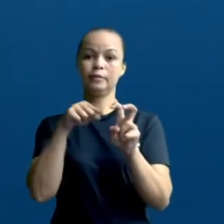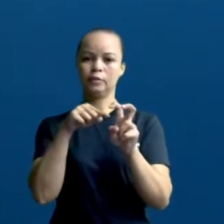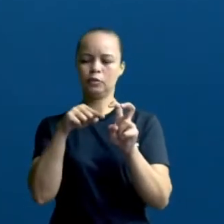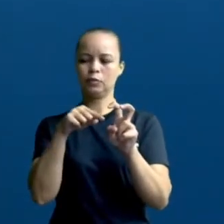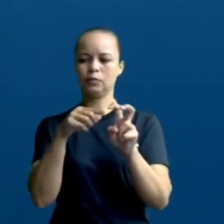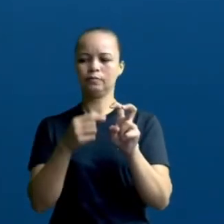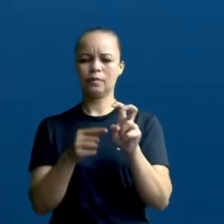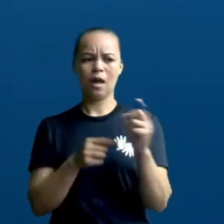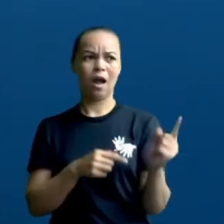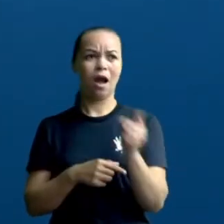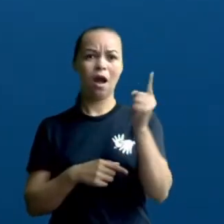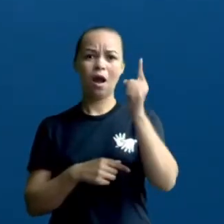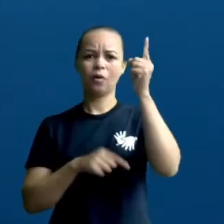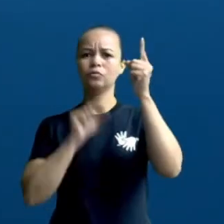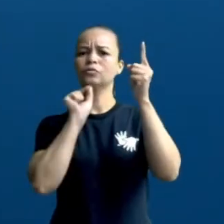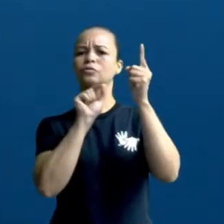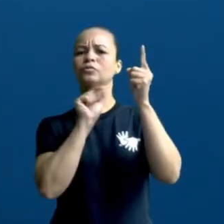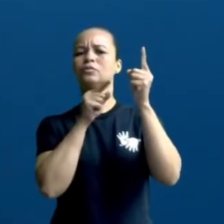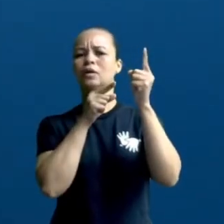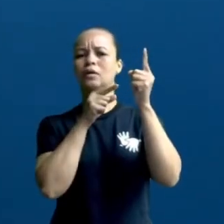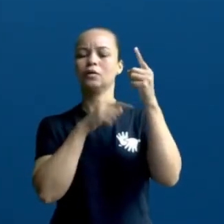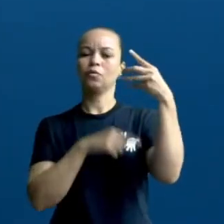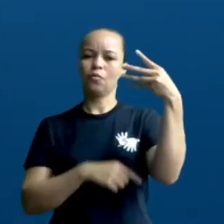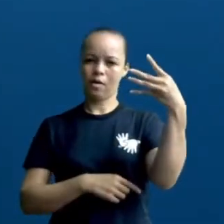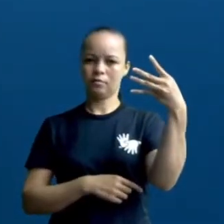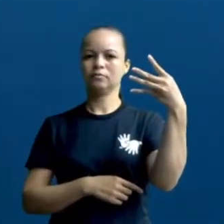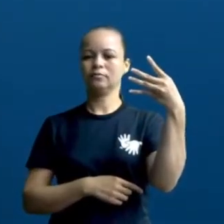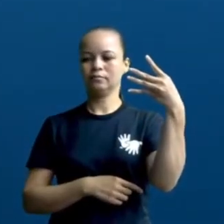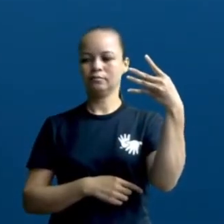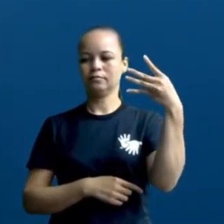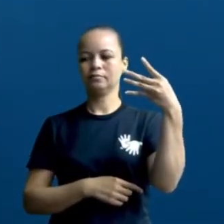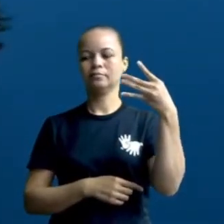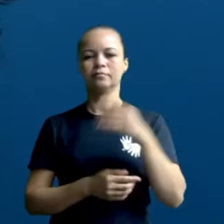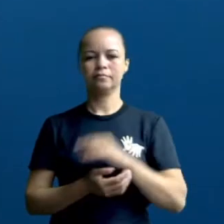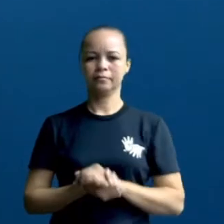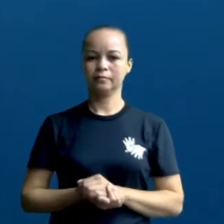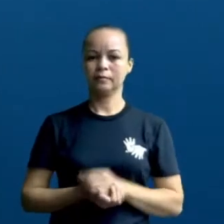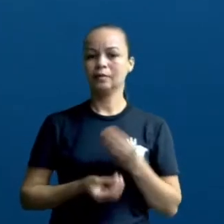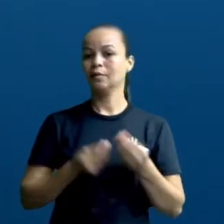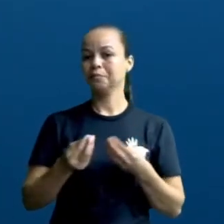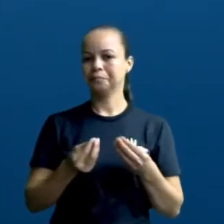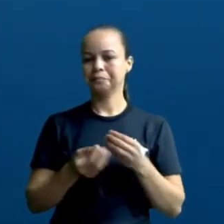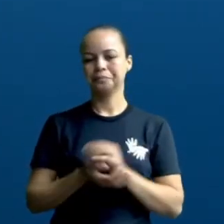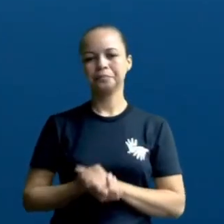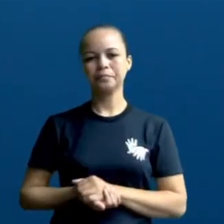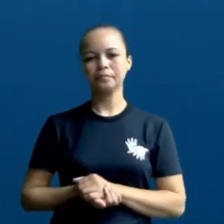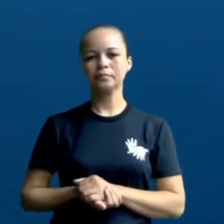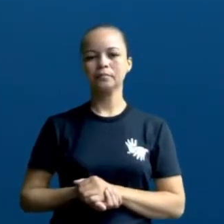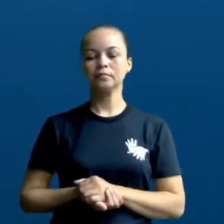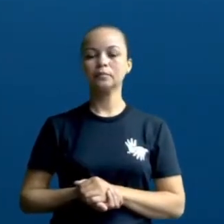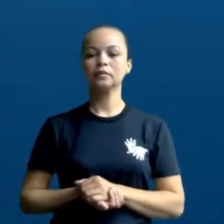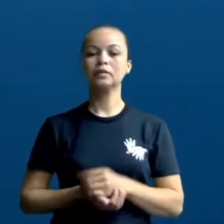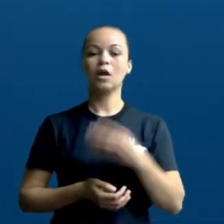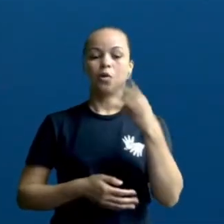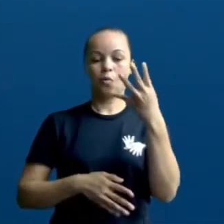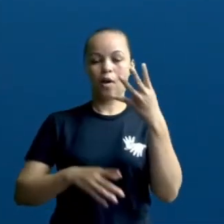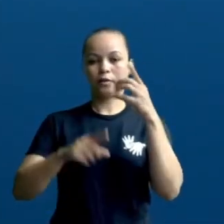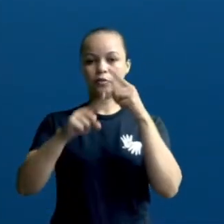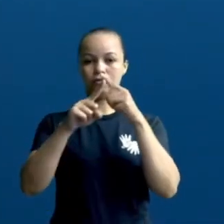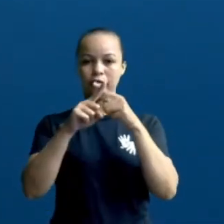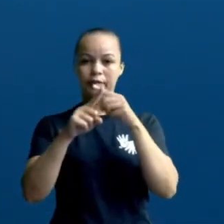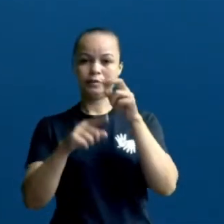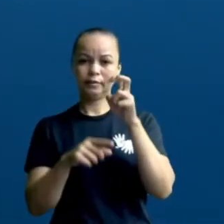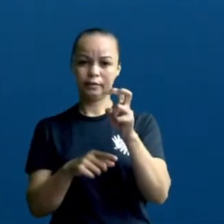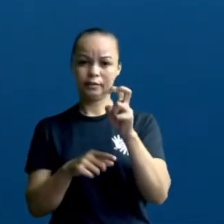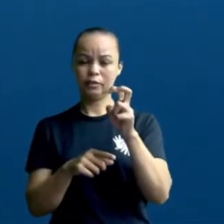a altura desse triângulo? 4. Então, como fica? 4 vezes